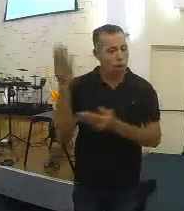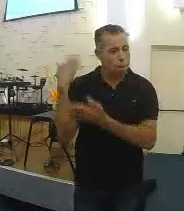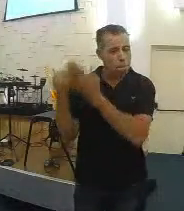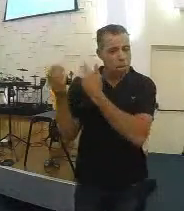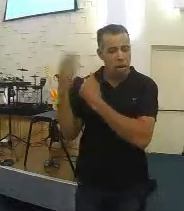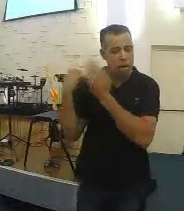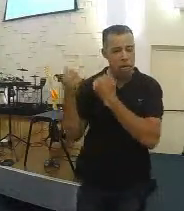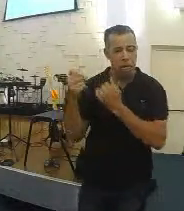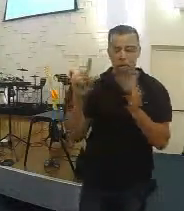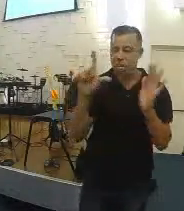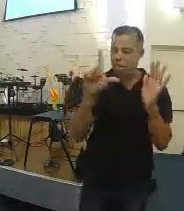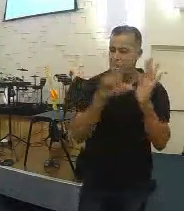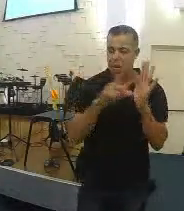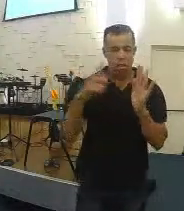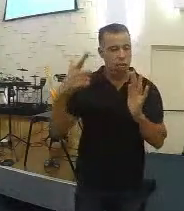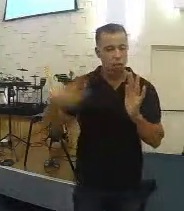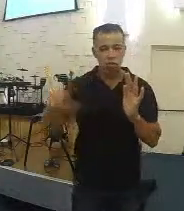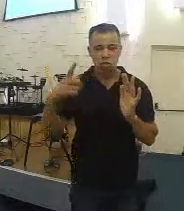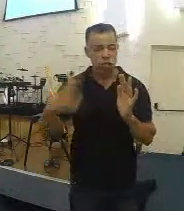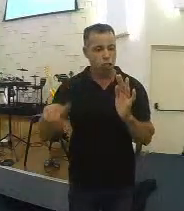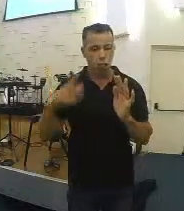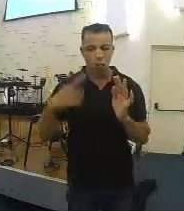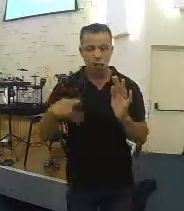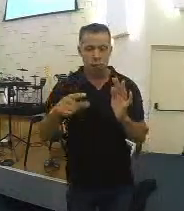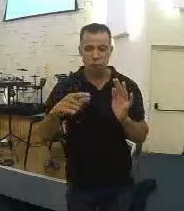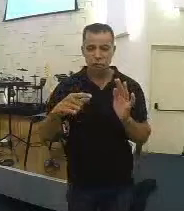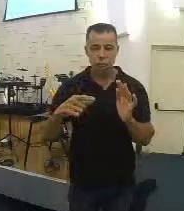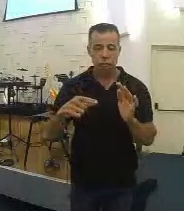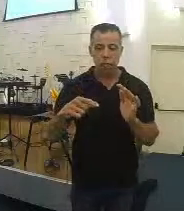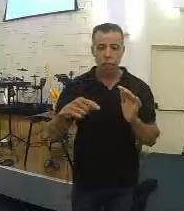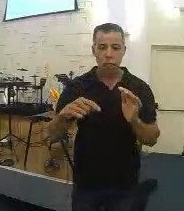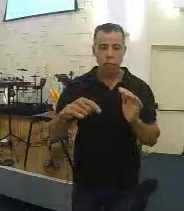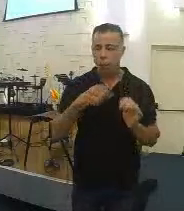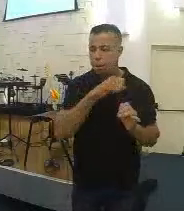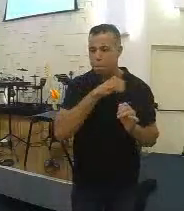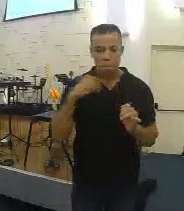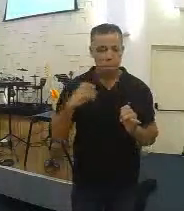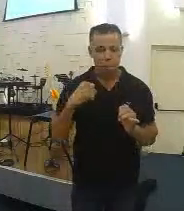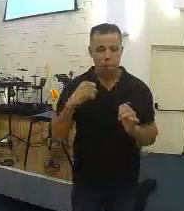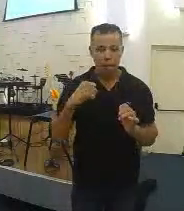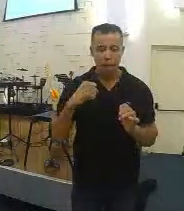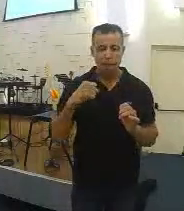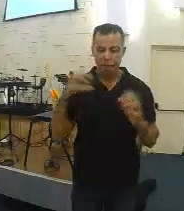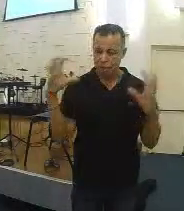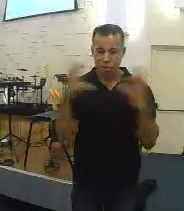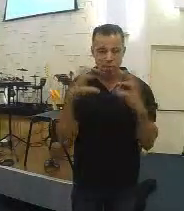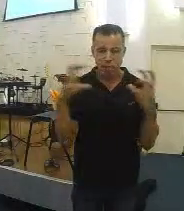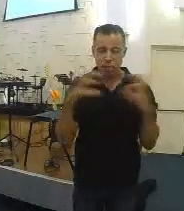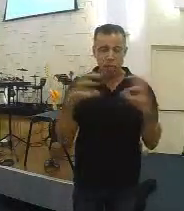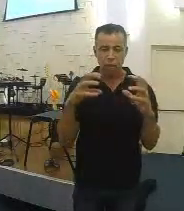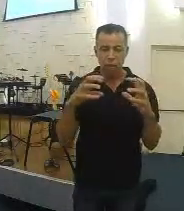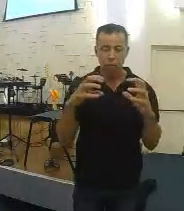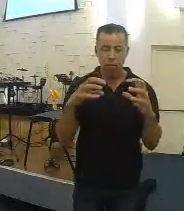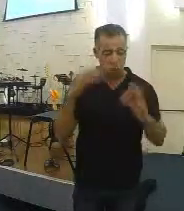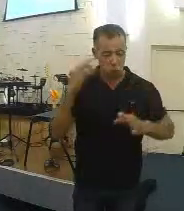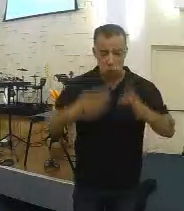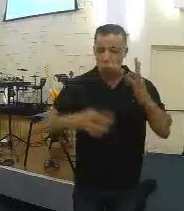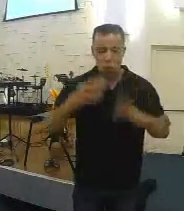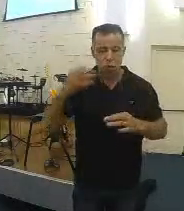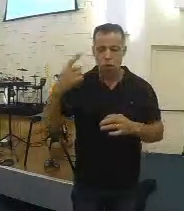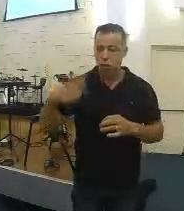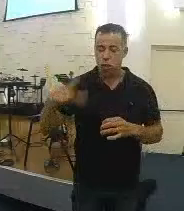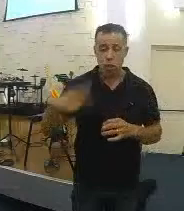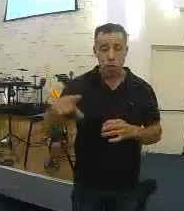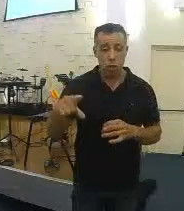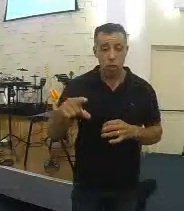que pessoas se agrediam, se matavam e não havia quem julgasse e punisse, a não ser que houvesse uma mobilização nacional. Nós